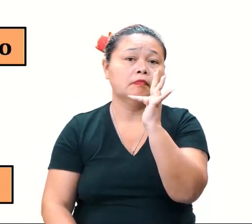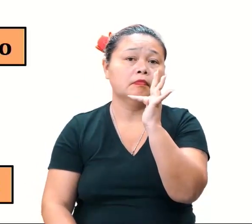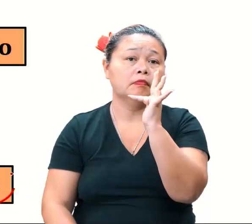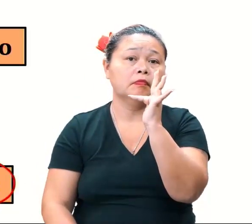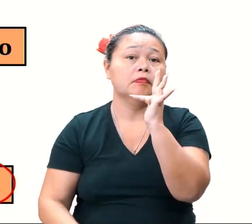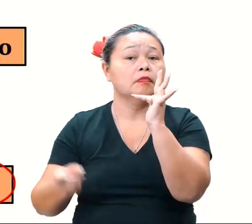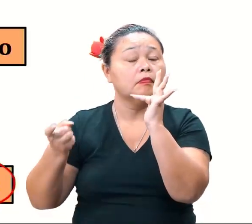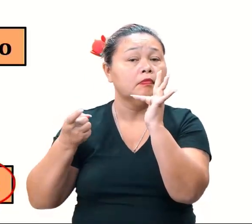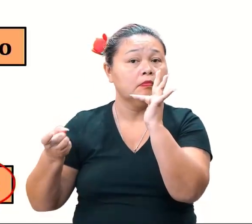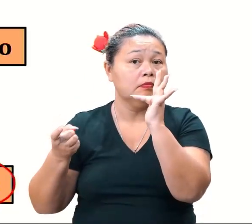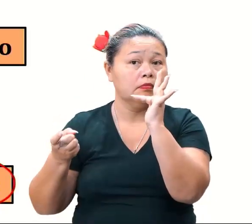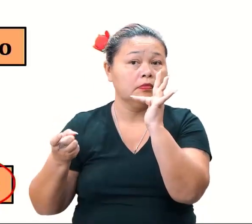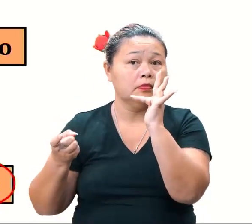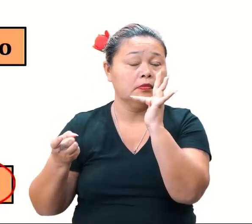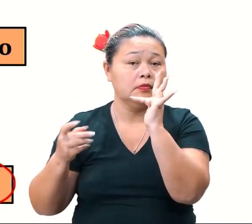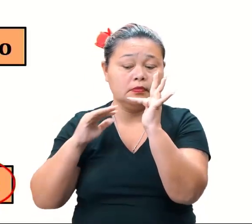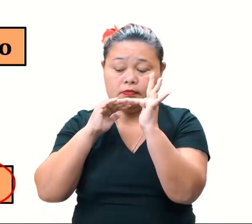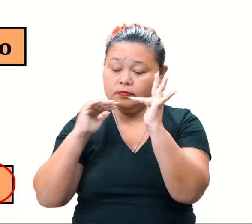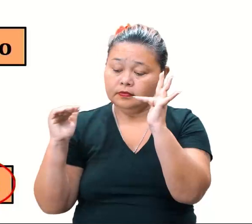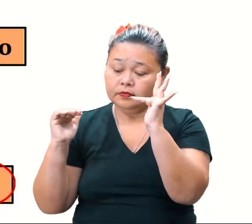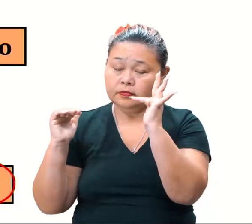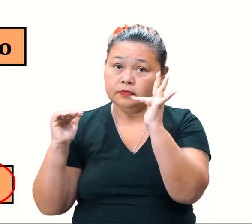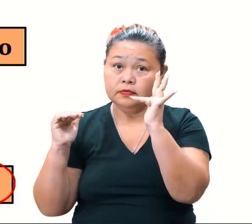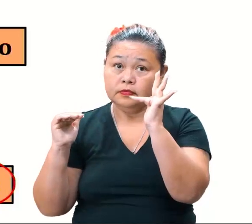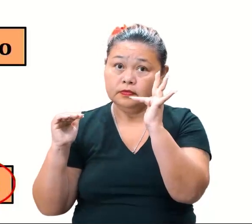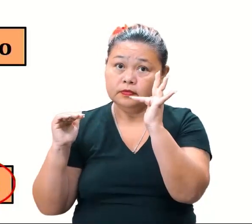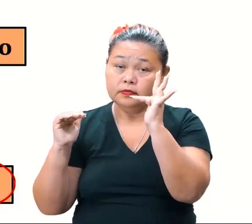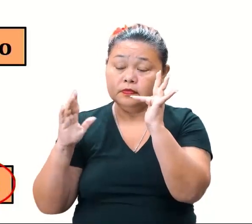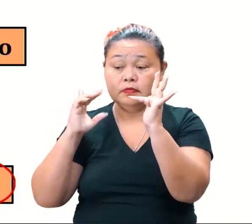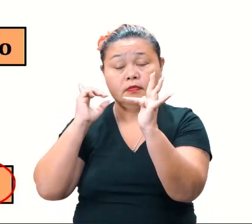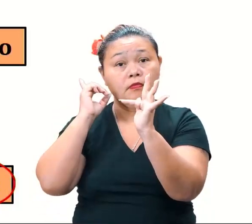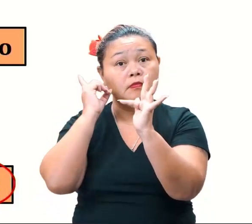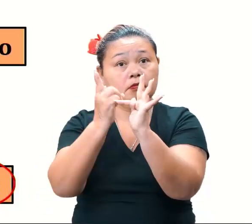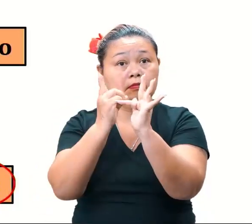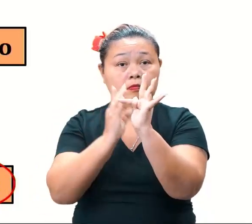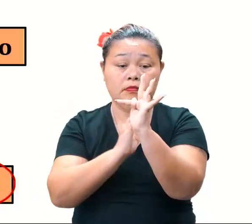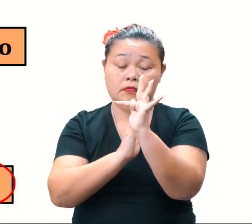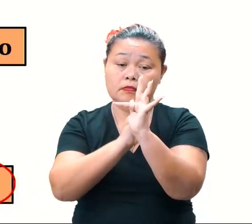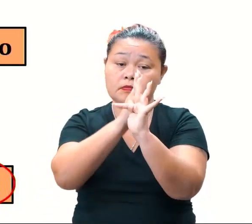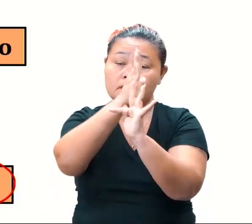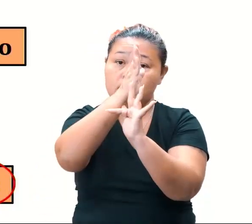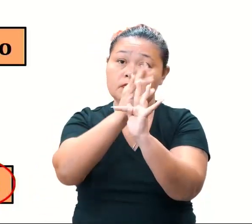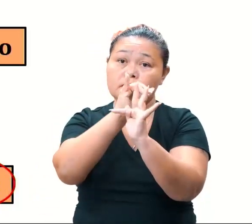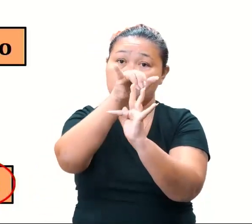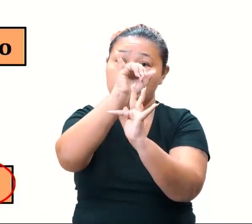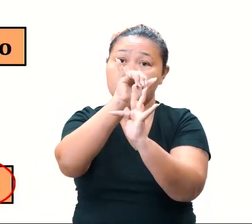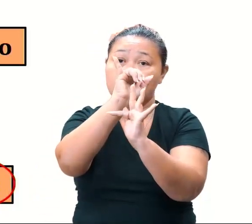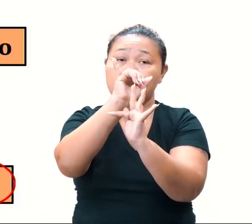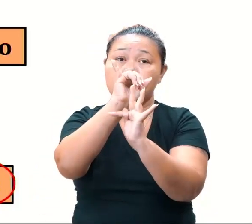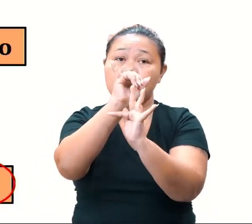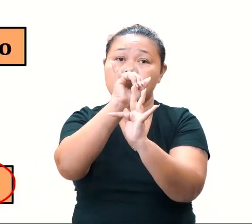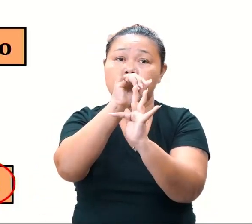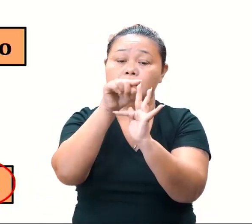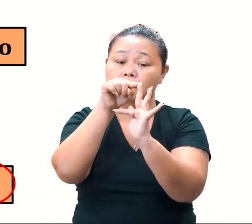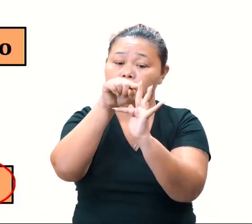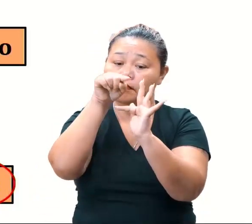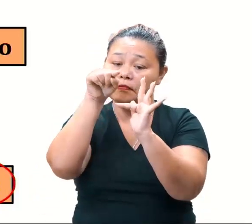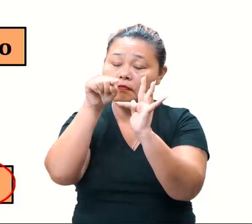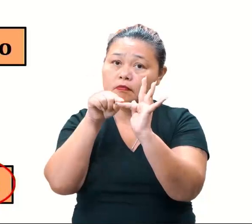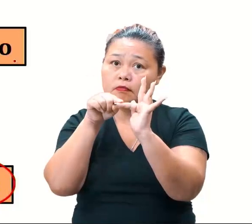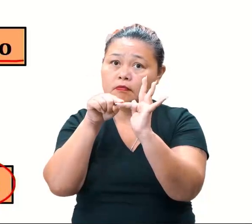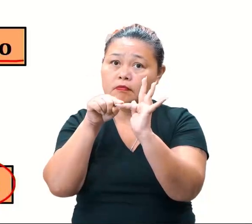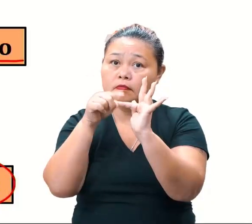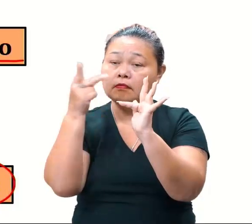x, ou seja, na abscissa, encontrando com o valor de y na ordenada, a gente vai formar um